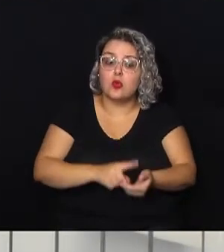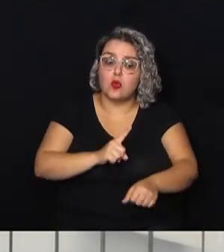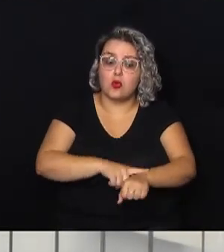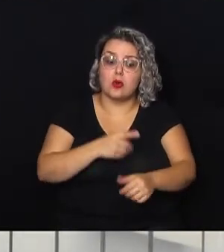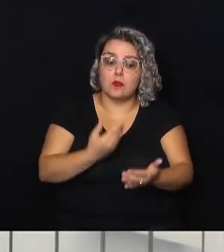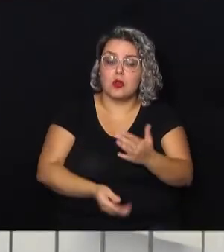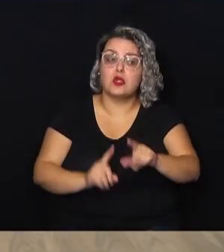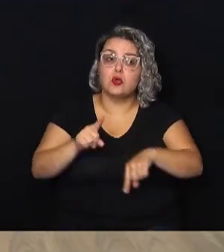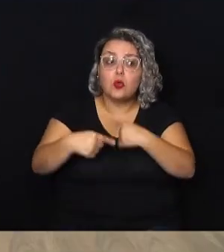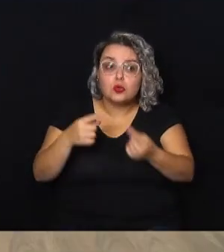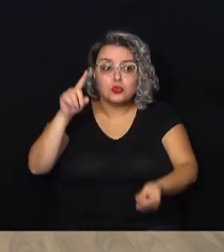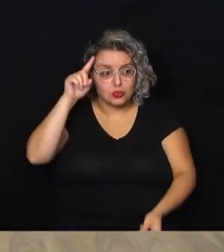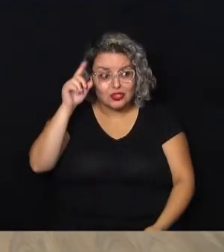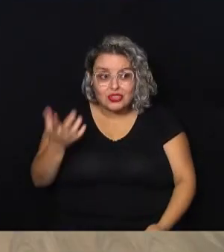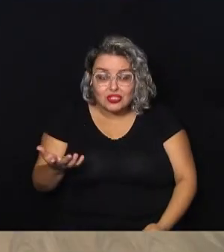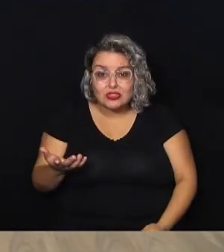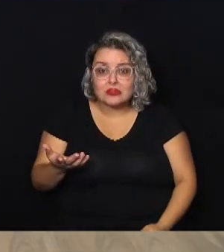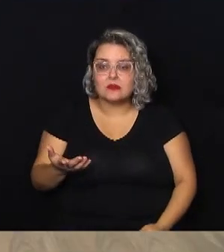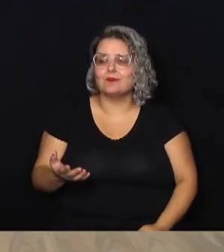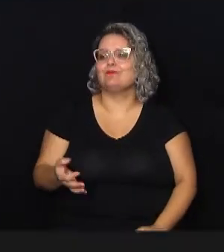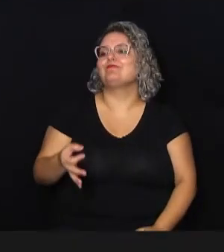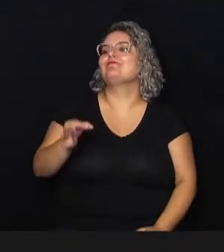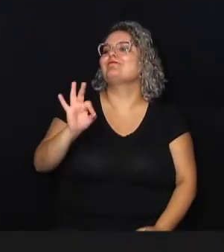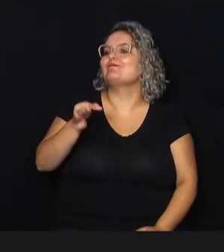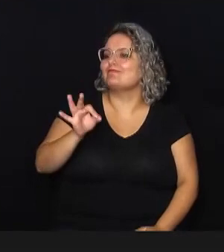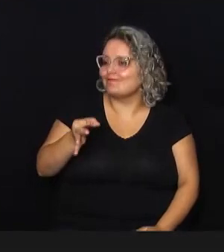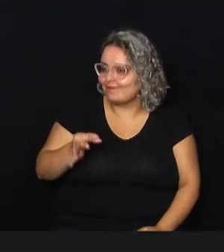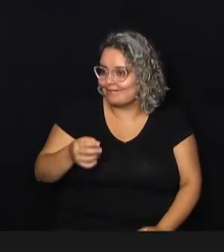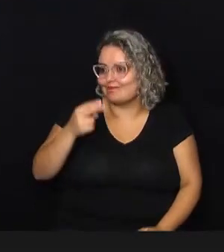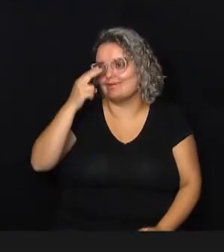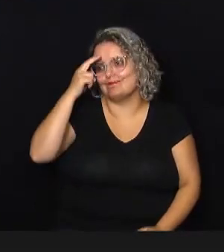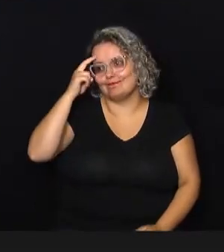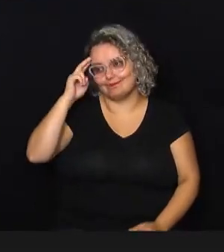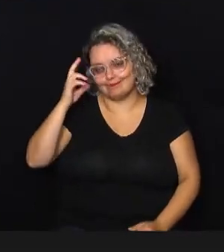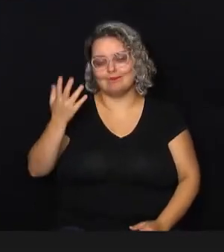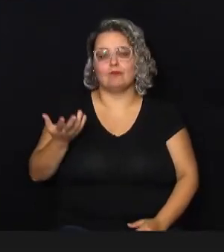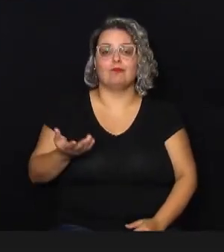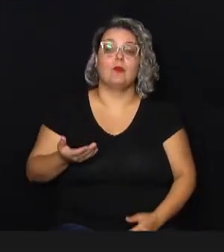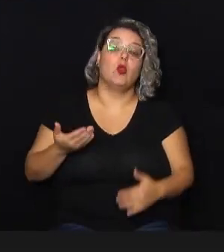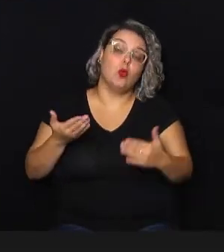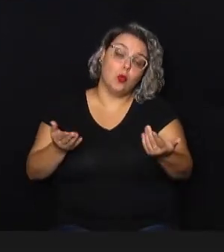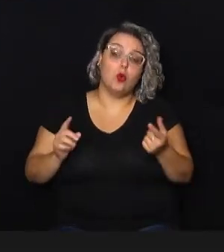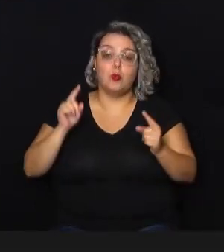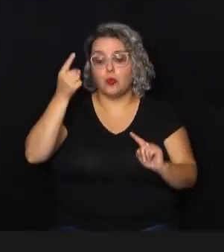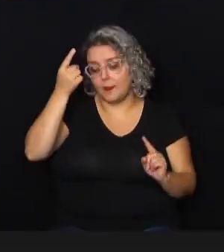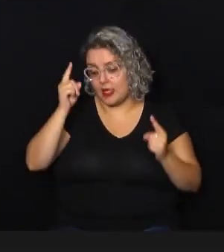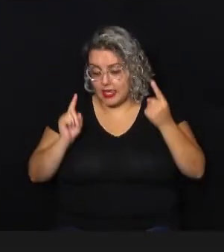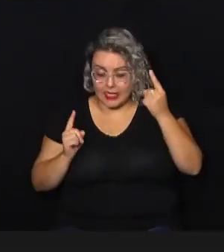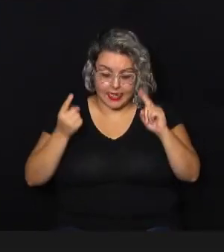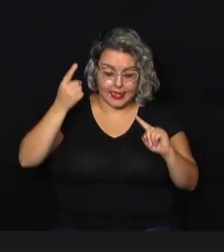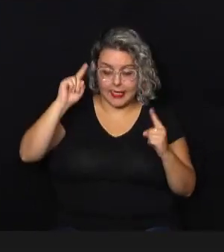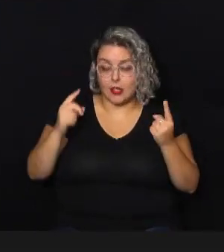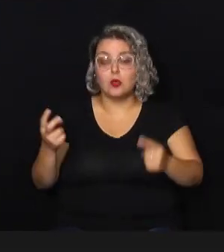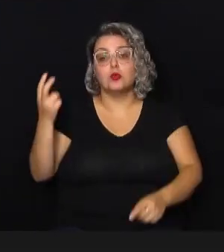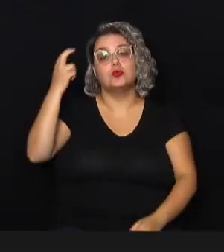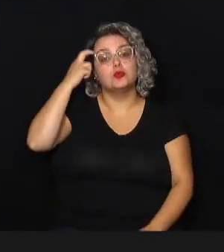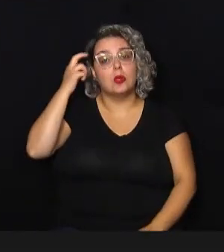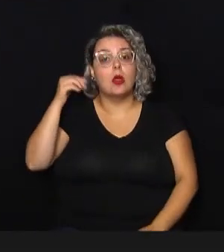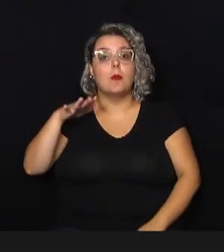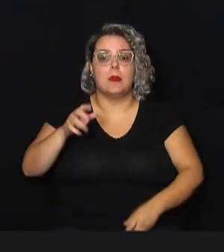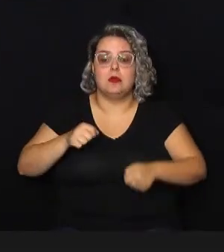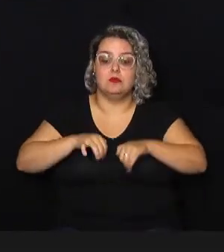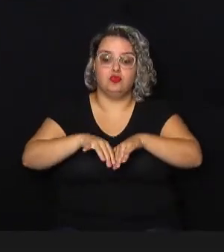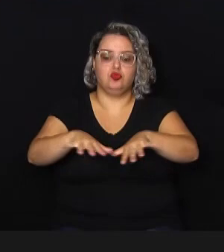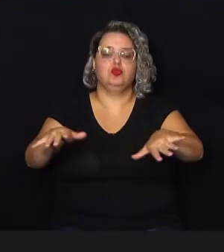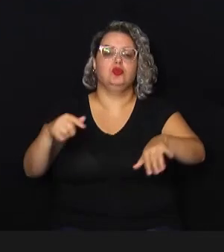outros dias? Exatamente, Gabriel. Como o Carnaval é uma das festas culturais mais afloradas